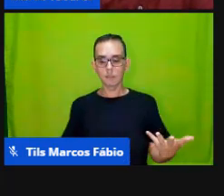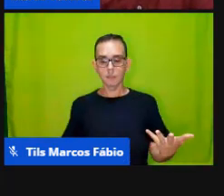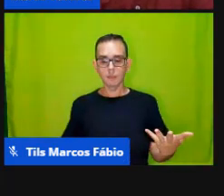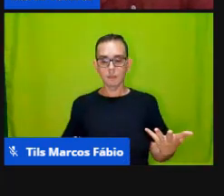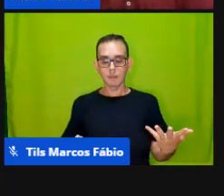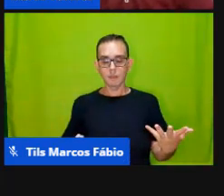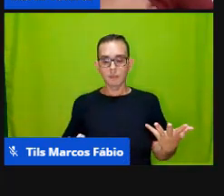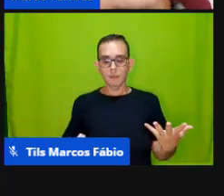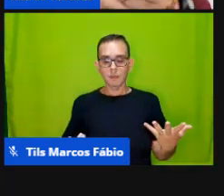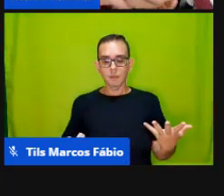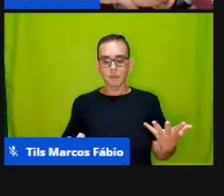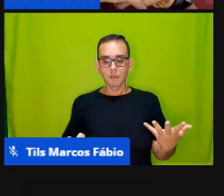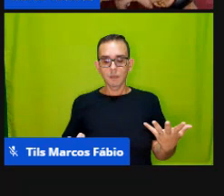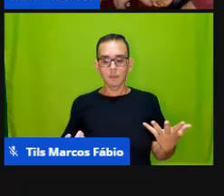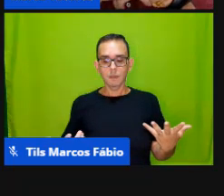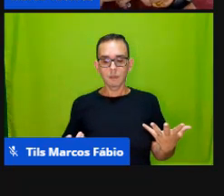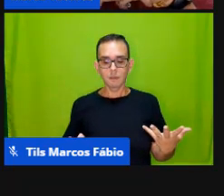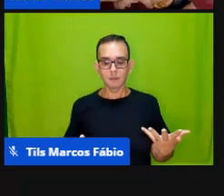né,